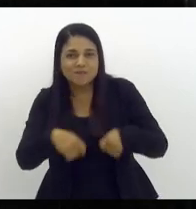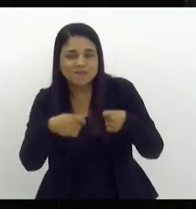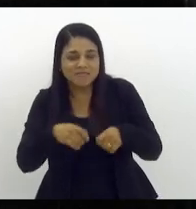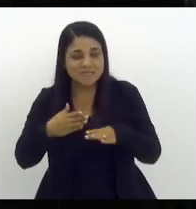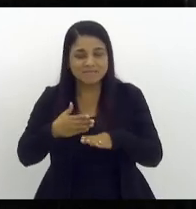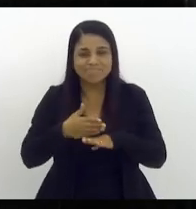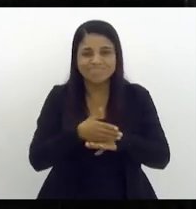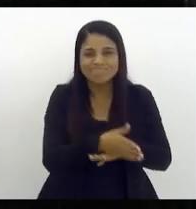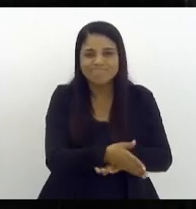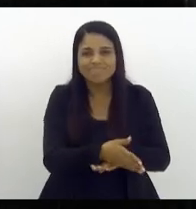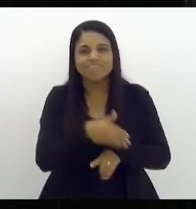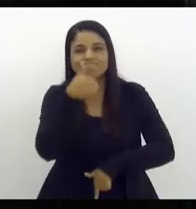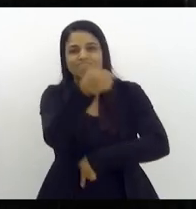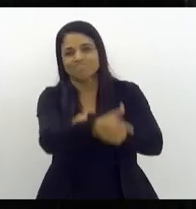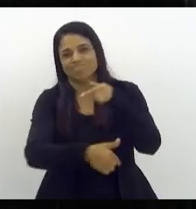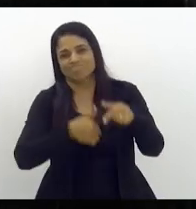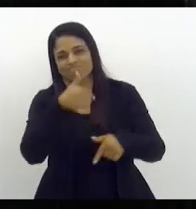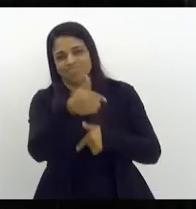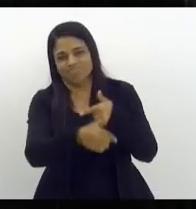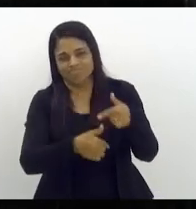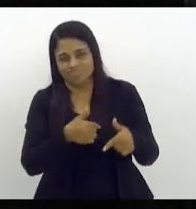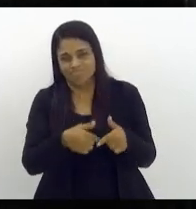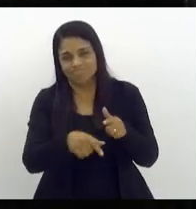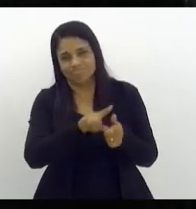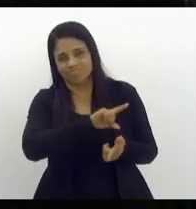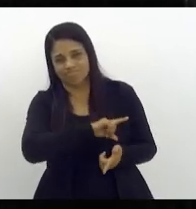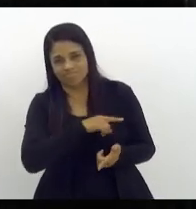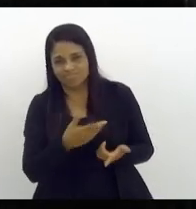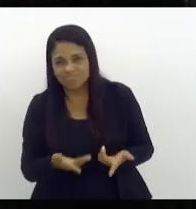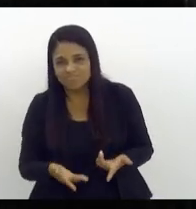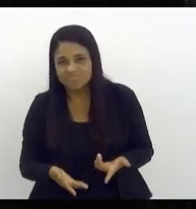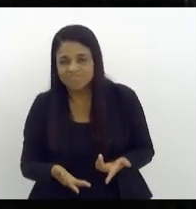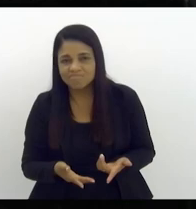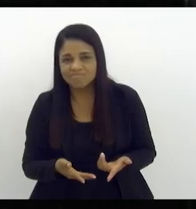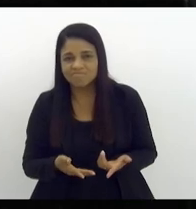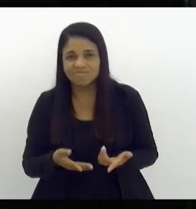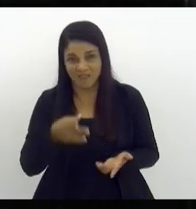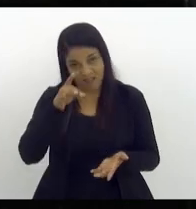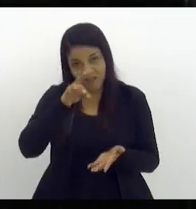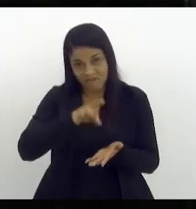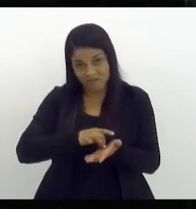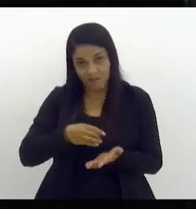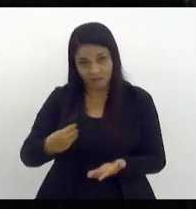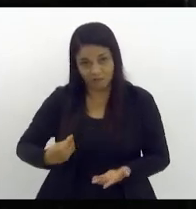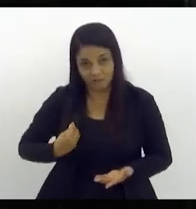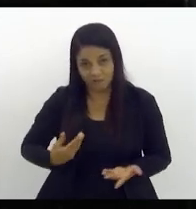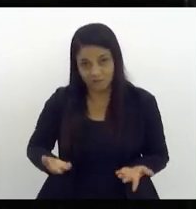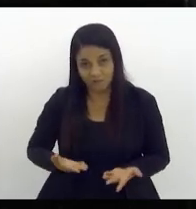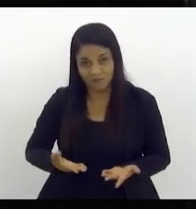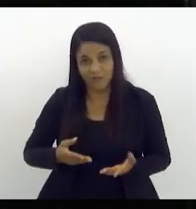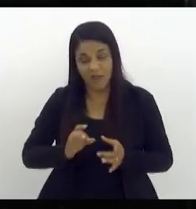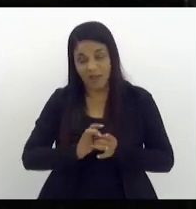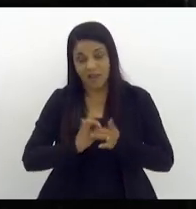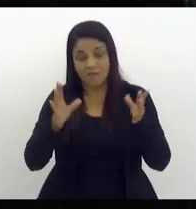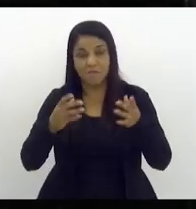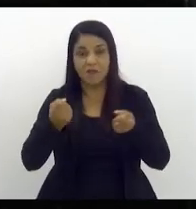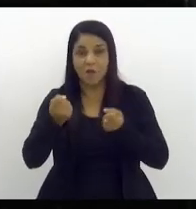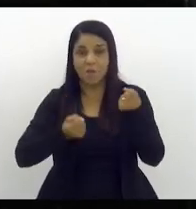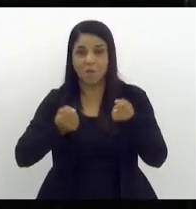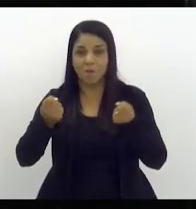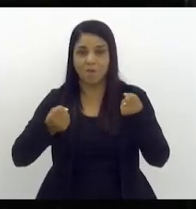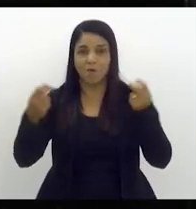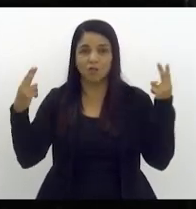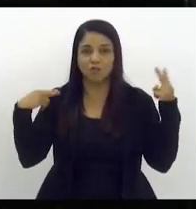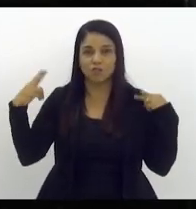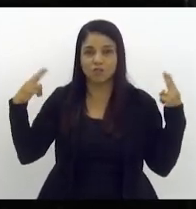adentrar. Essa é a realidade que nós vivemos hoje. E aí sabe o que o vagabundo faz? Libera o motorista, às vezes, de uma carga roubada e